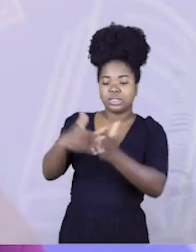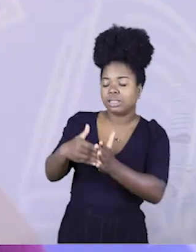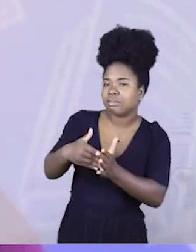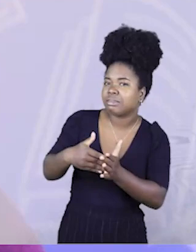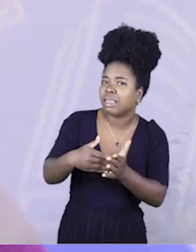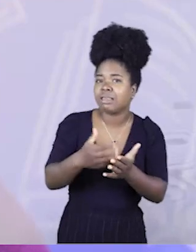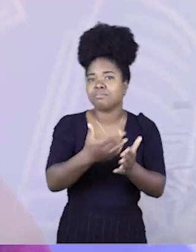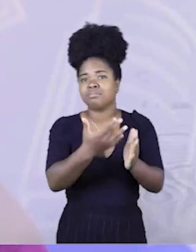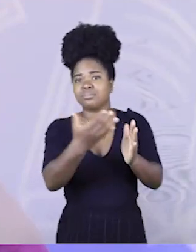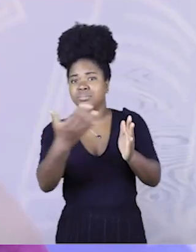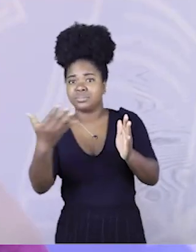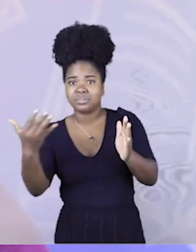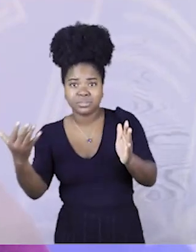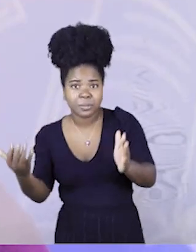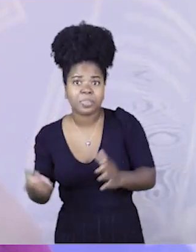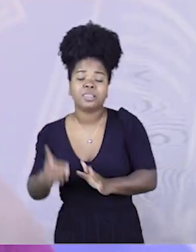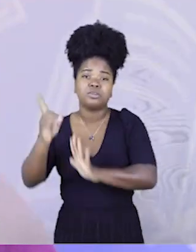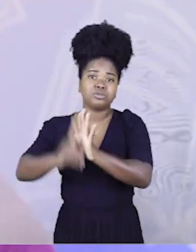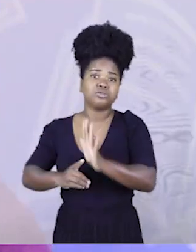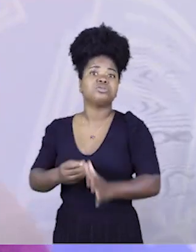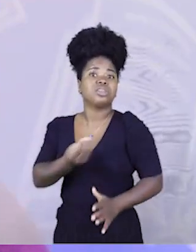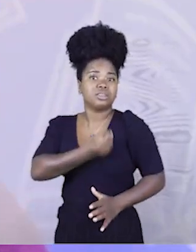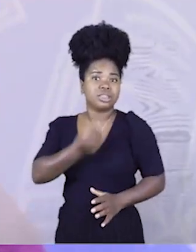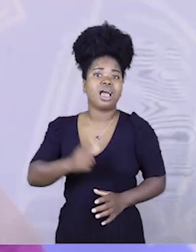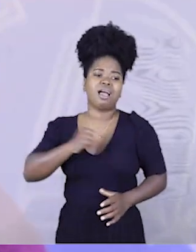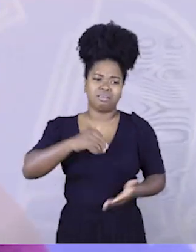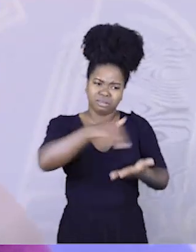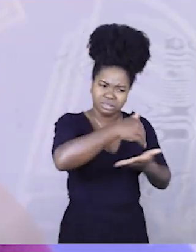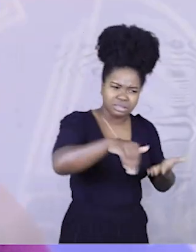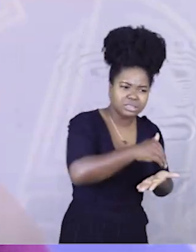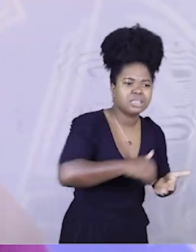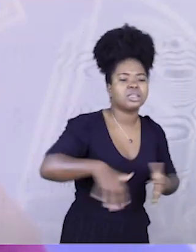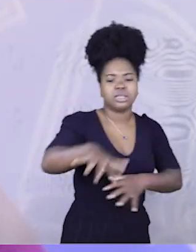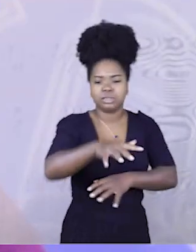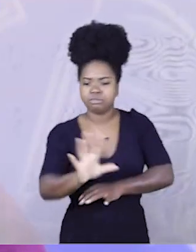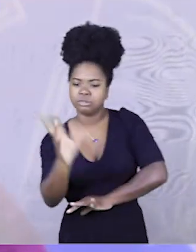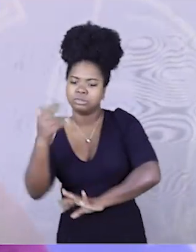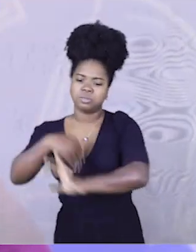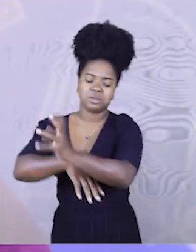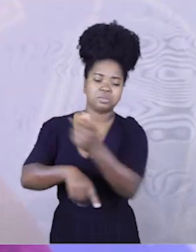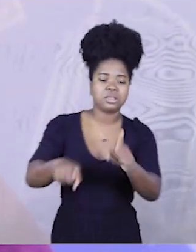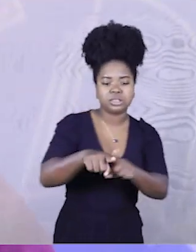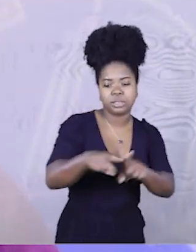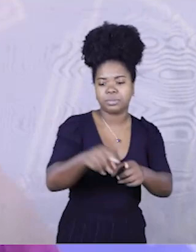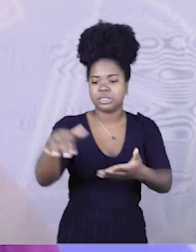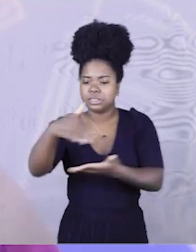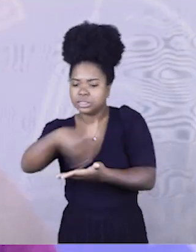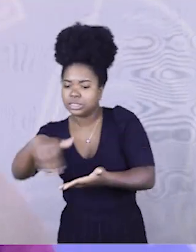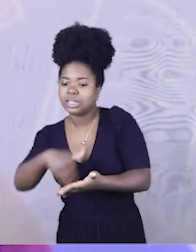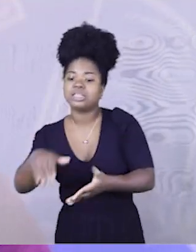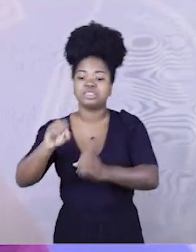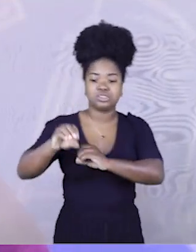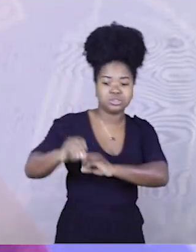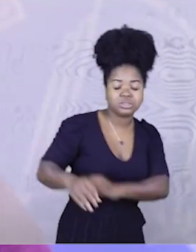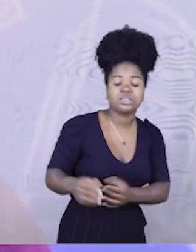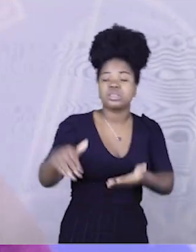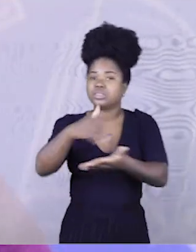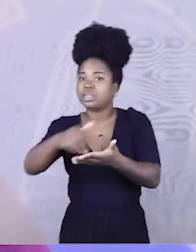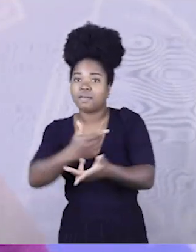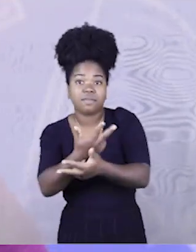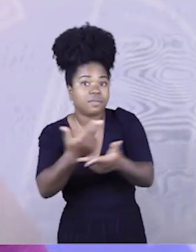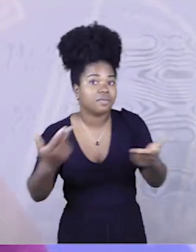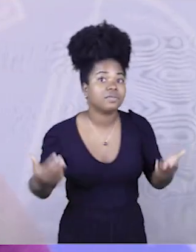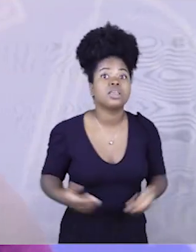socialmente equilibrado. E assim, nós temos Secretaria de Meio Ambiente, de Educação, de Saúde. Então, o que eu quero dizer é que todas essas secretarias e os seus